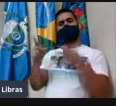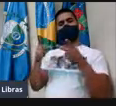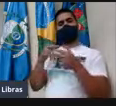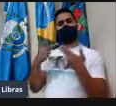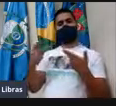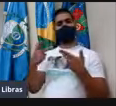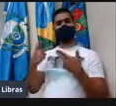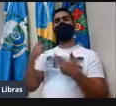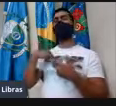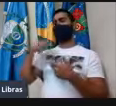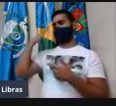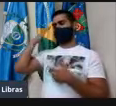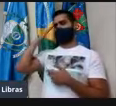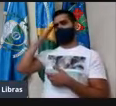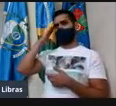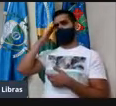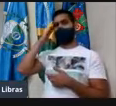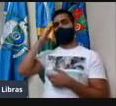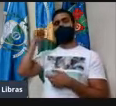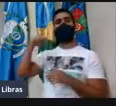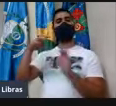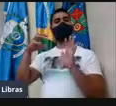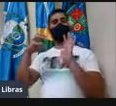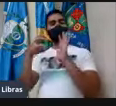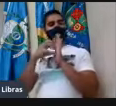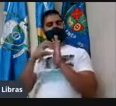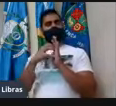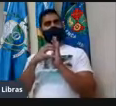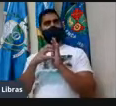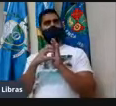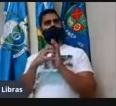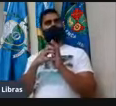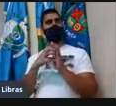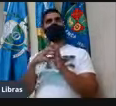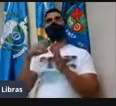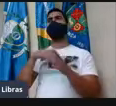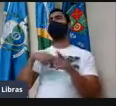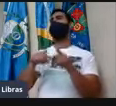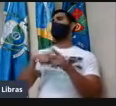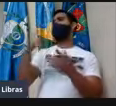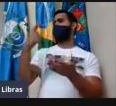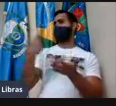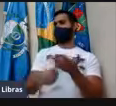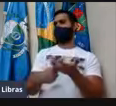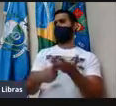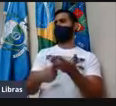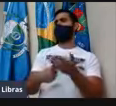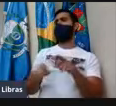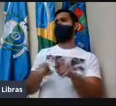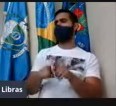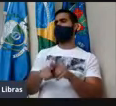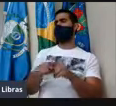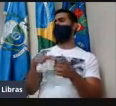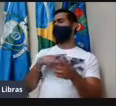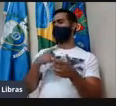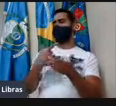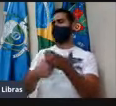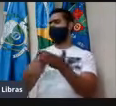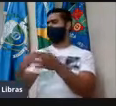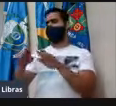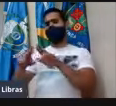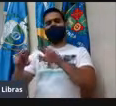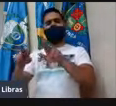Eu entendo até que essa casa legislativa ela tem os compromissos dela que são grandes, muito